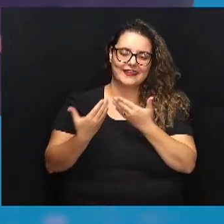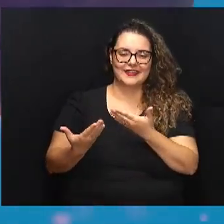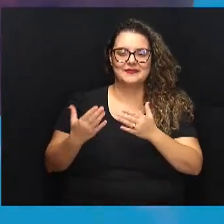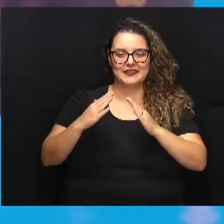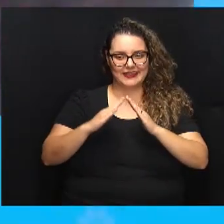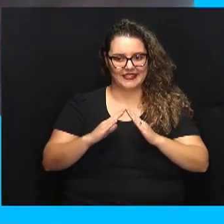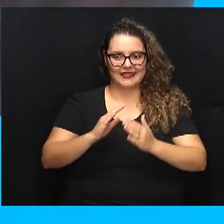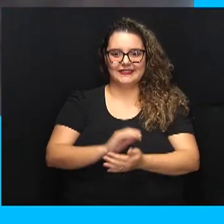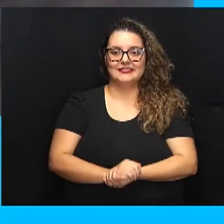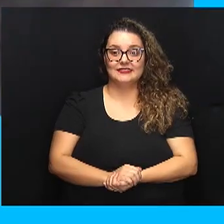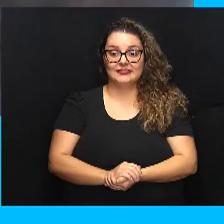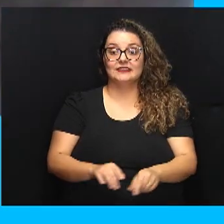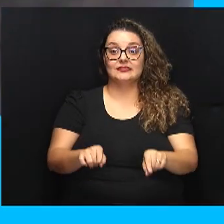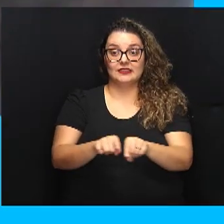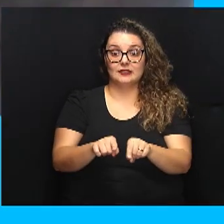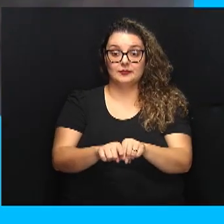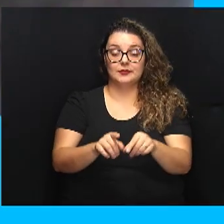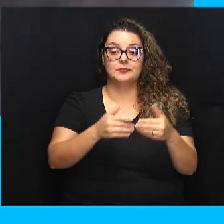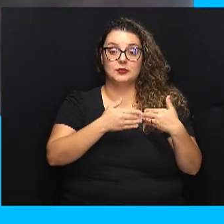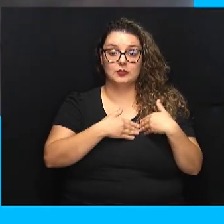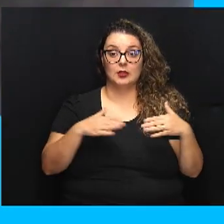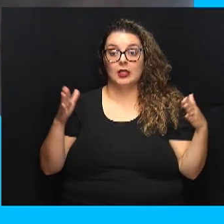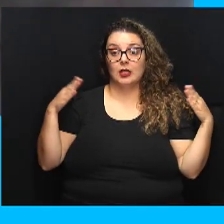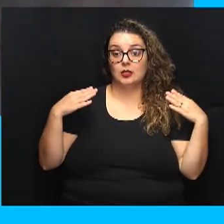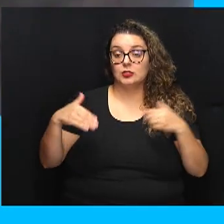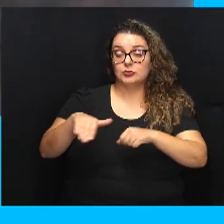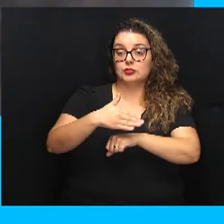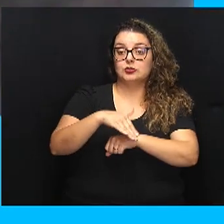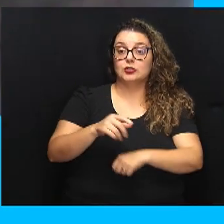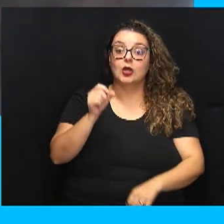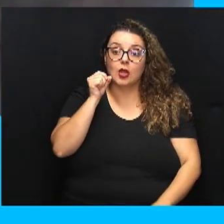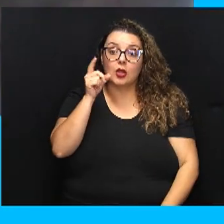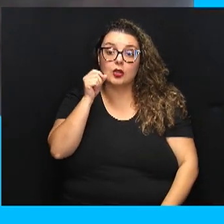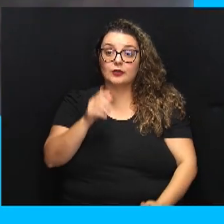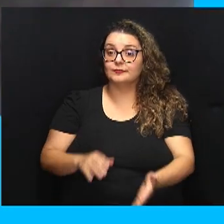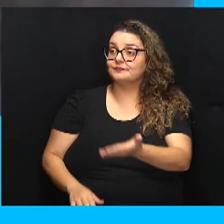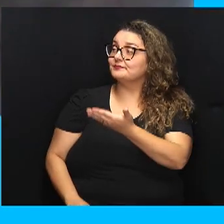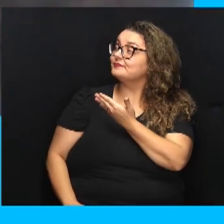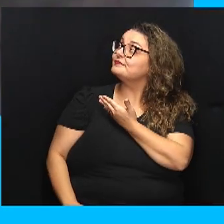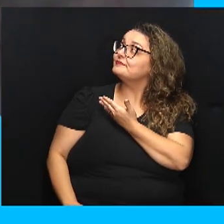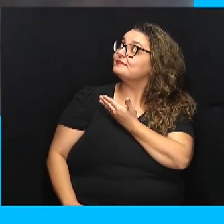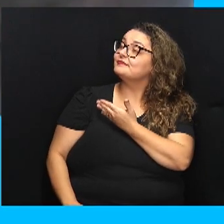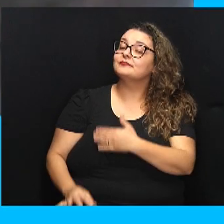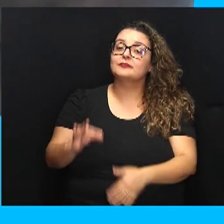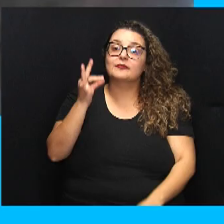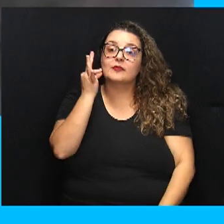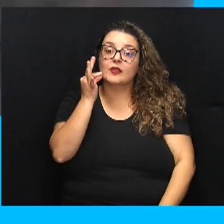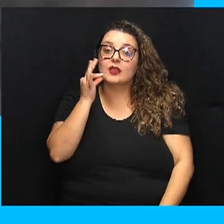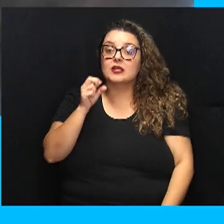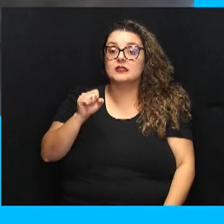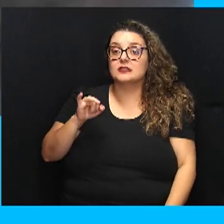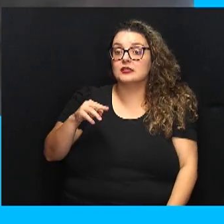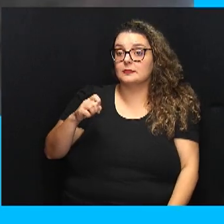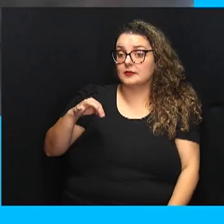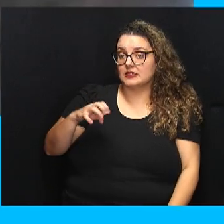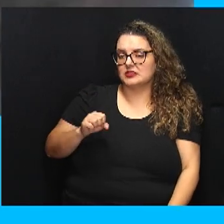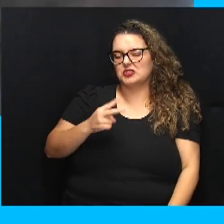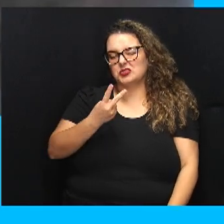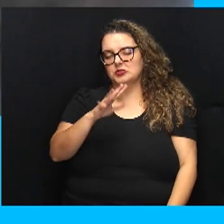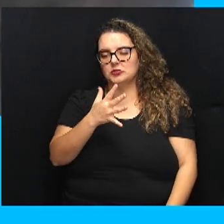casa. Ainda sob tutela do Anjos de Rua está a gata francesa, uma fêmea siamesa de 2 a 6